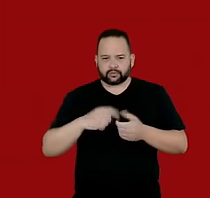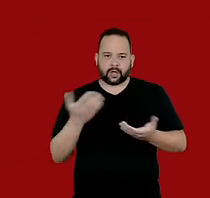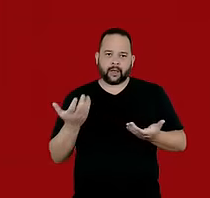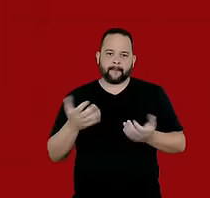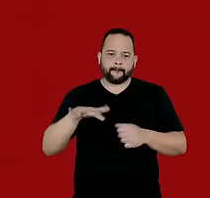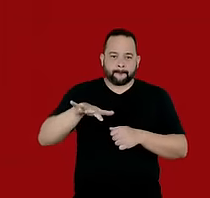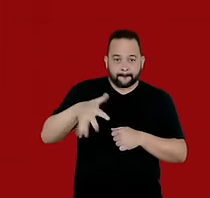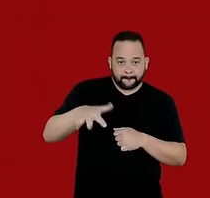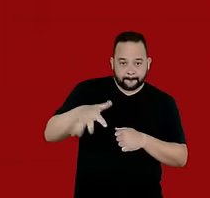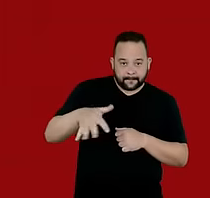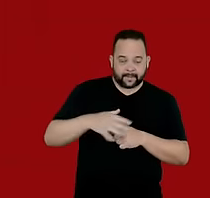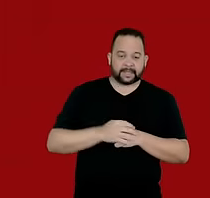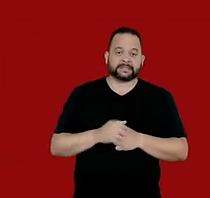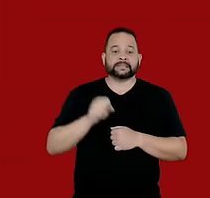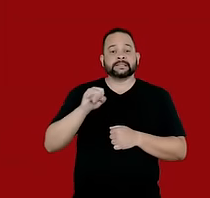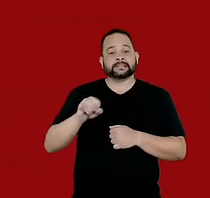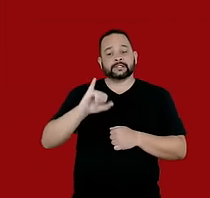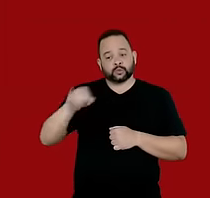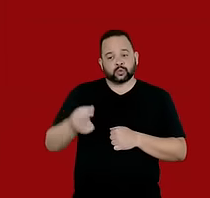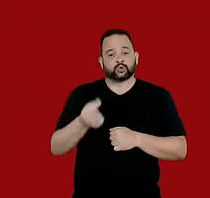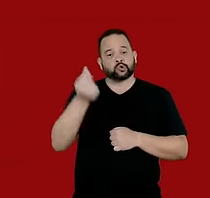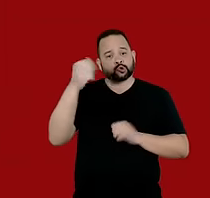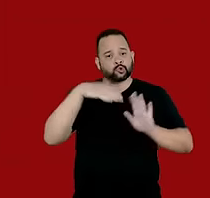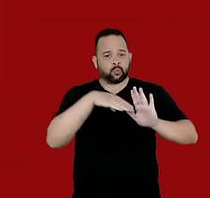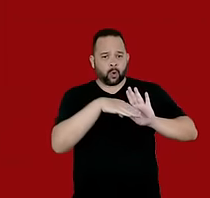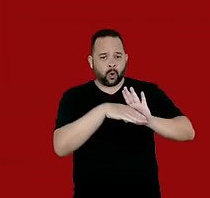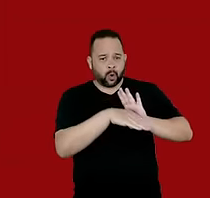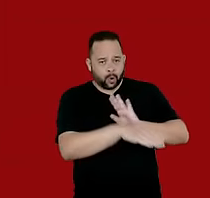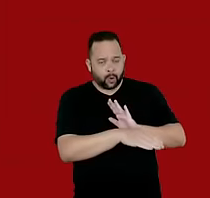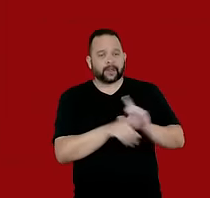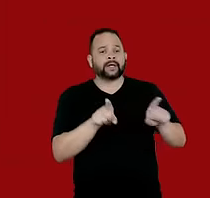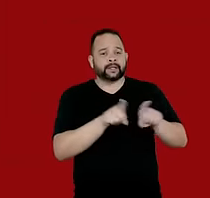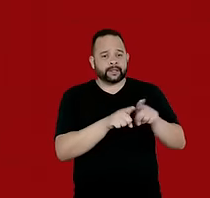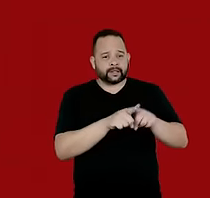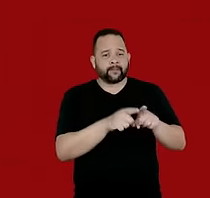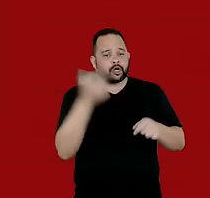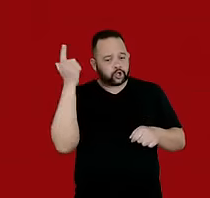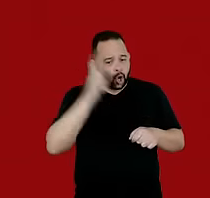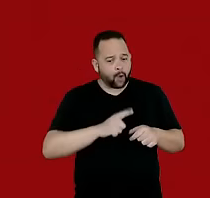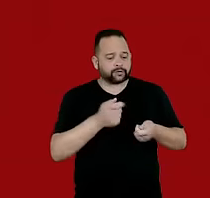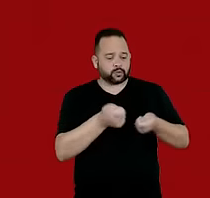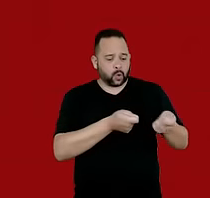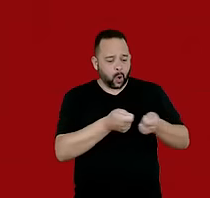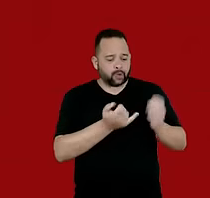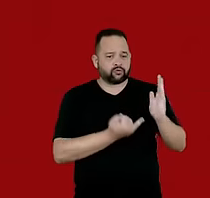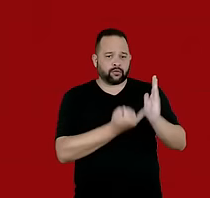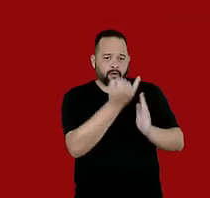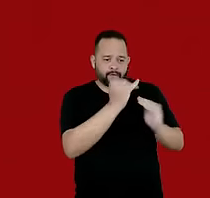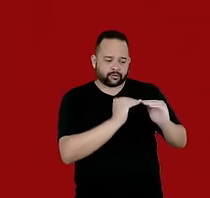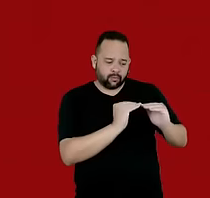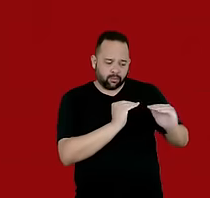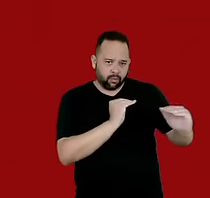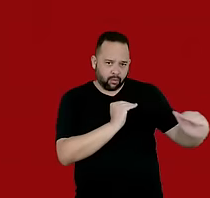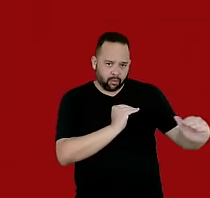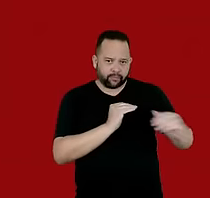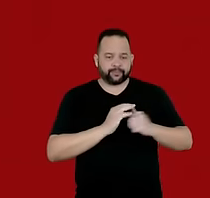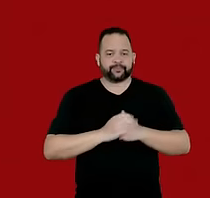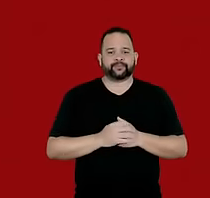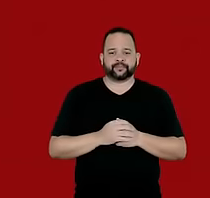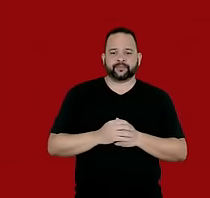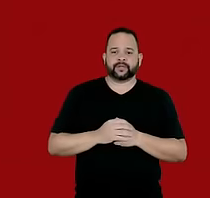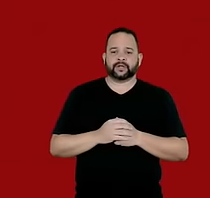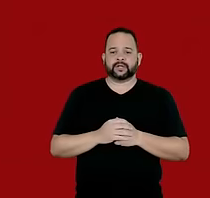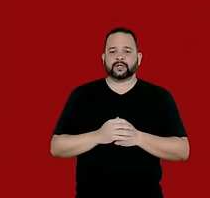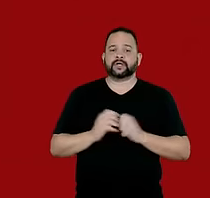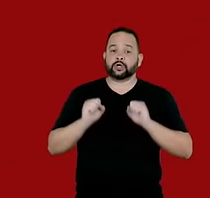forma né contundente na inflação de fato for controlada e se aquela segunda pernada que eu vejo poucas pessoas falando que é potencialmente pode ocorrer lá no